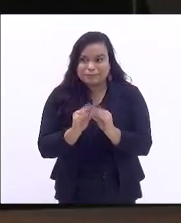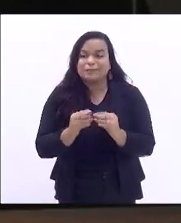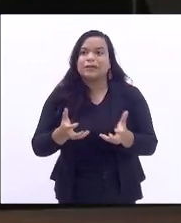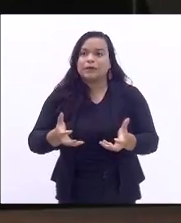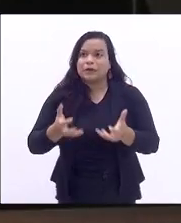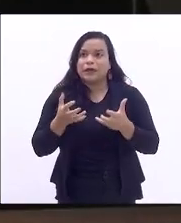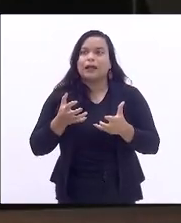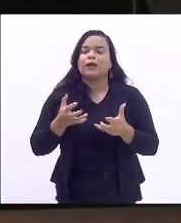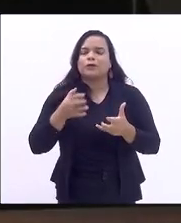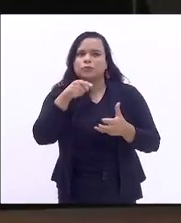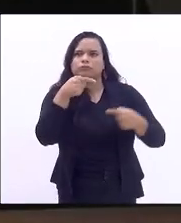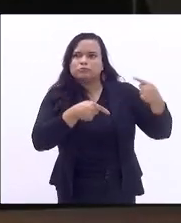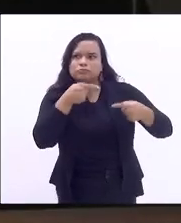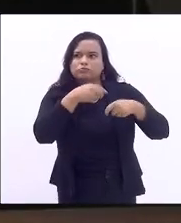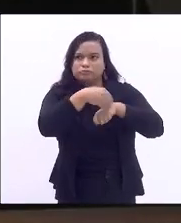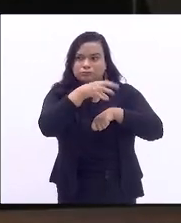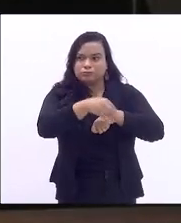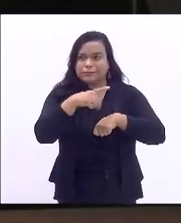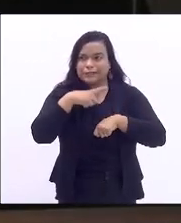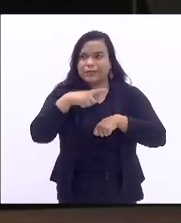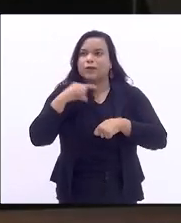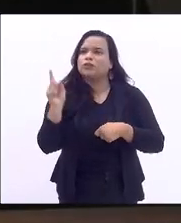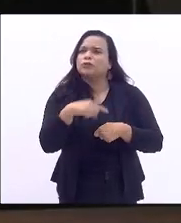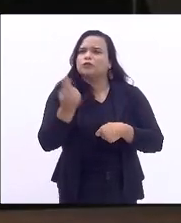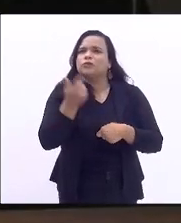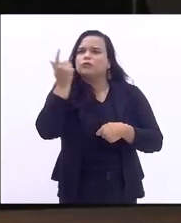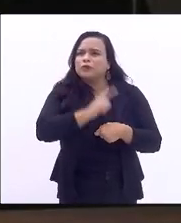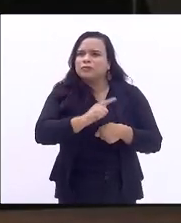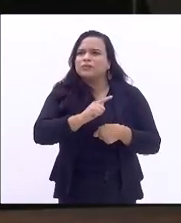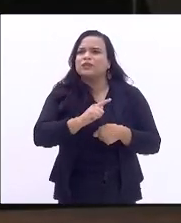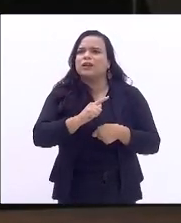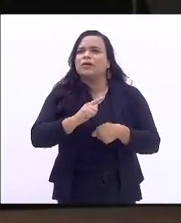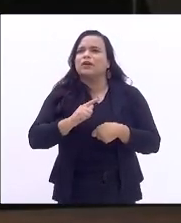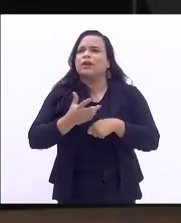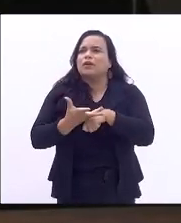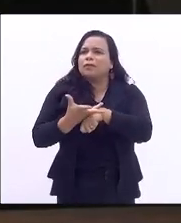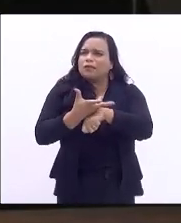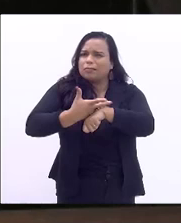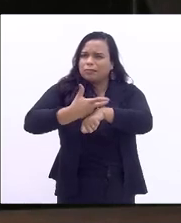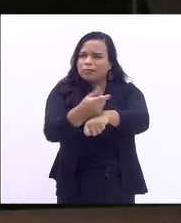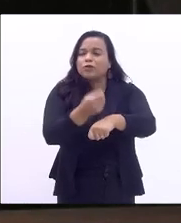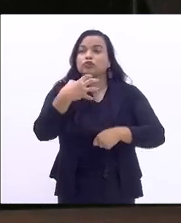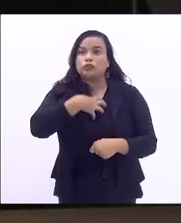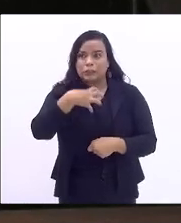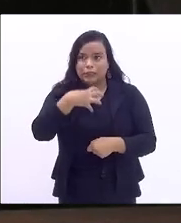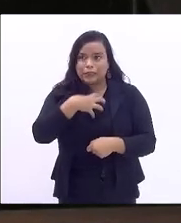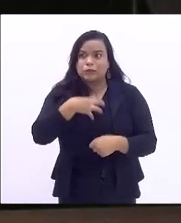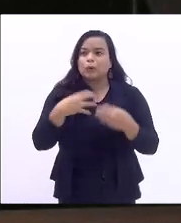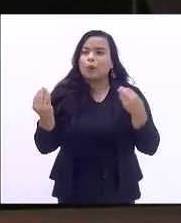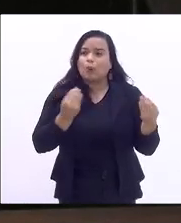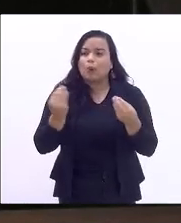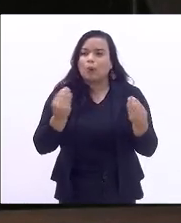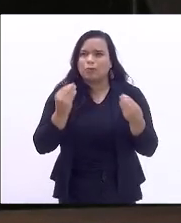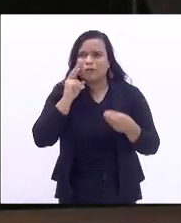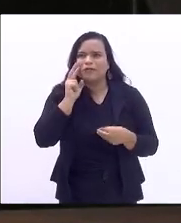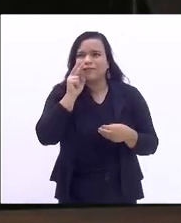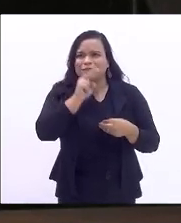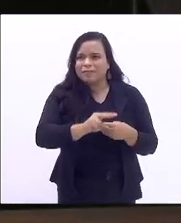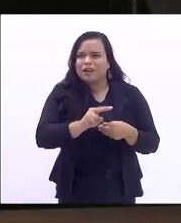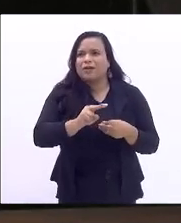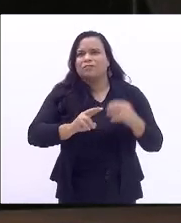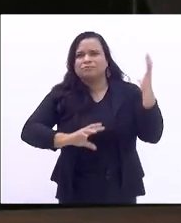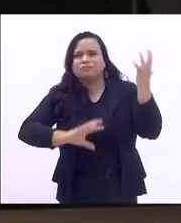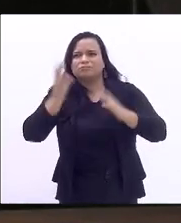colaborar com esse debate para que nós possamos aprimorar a forma como lidamos com